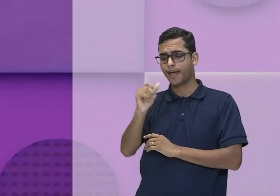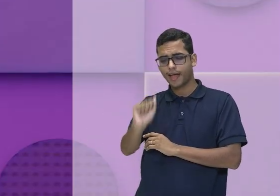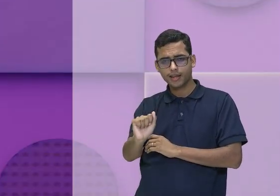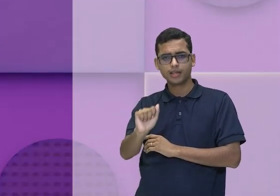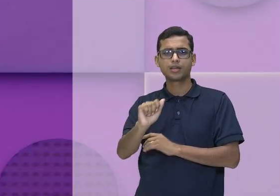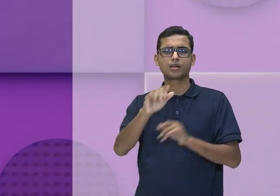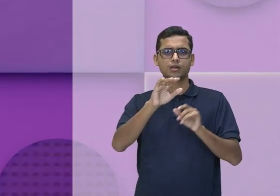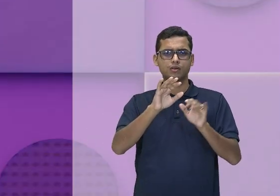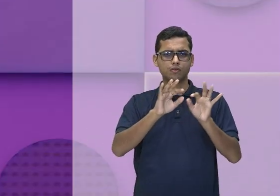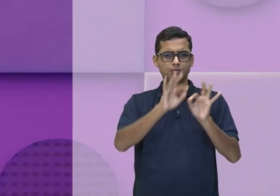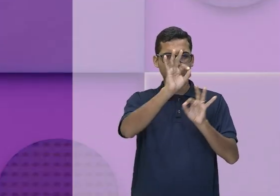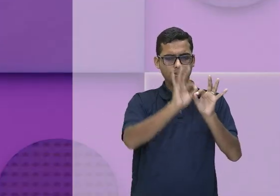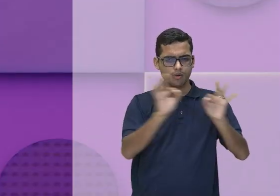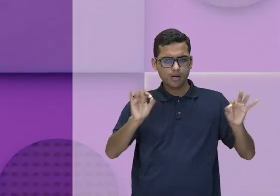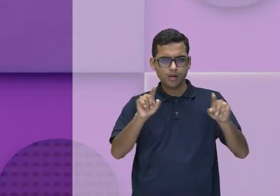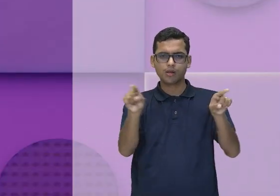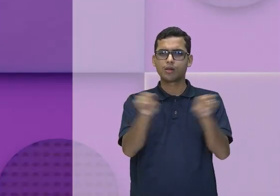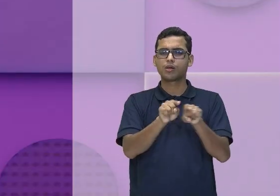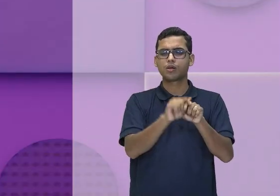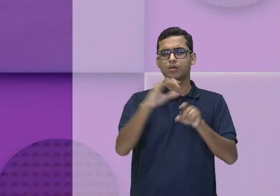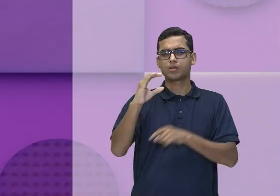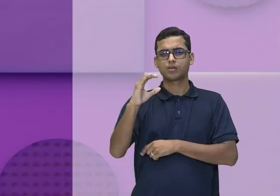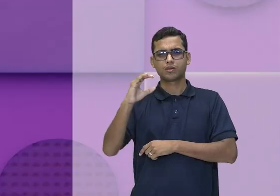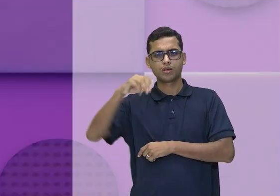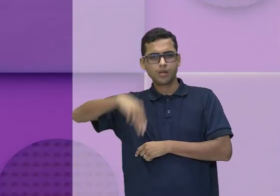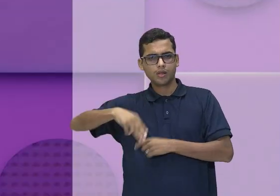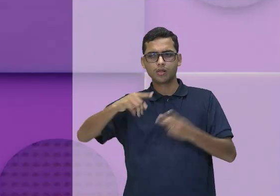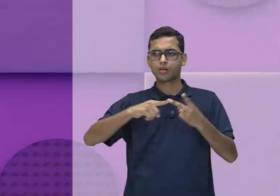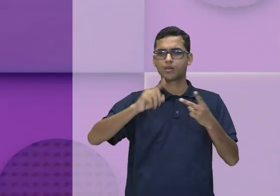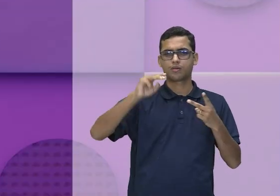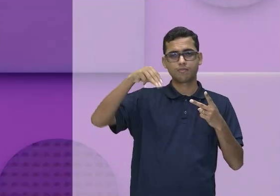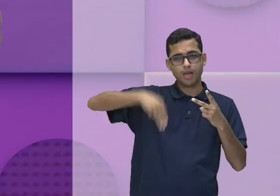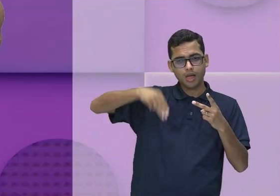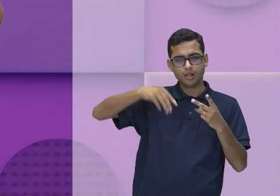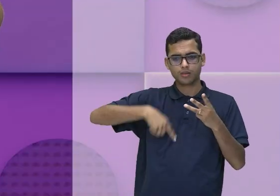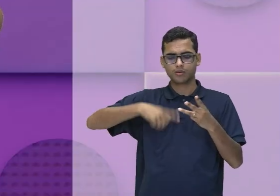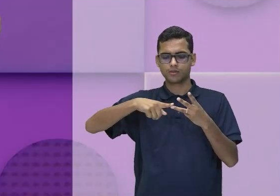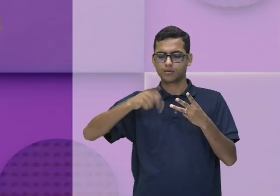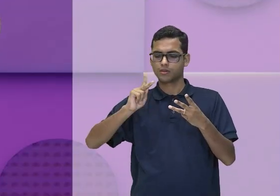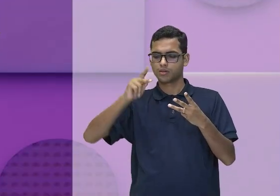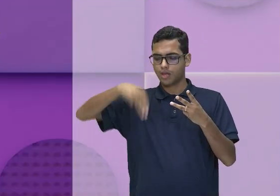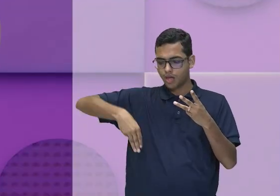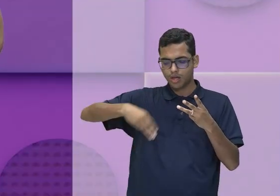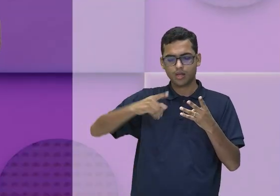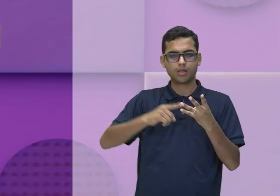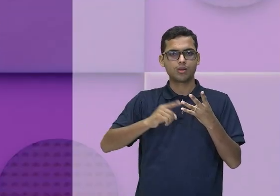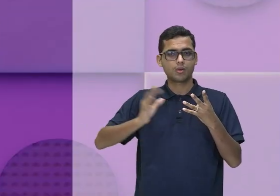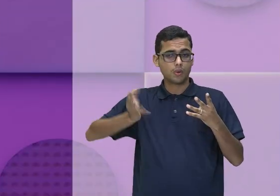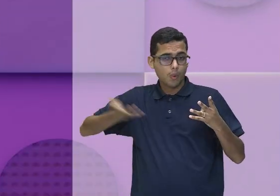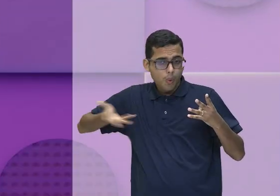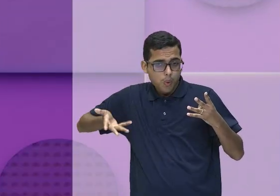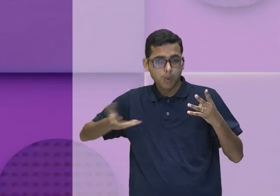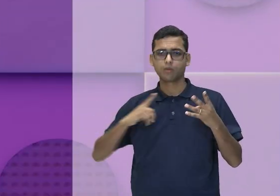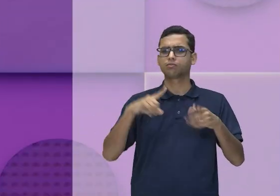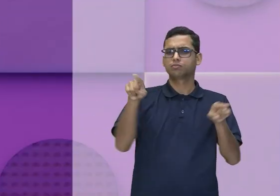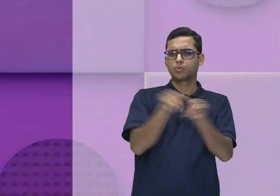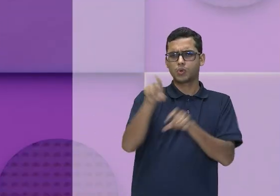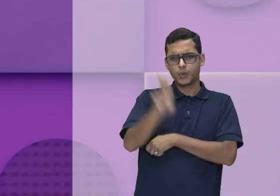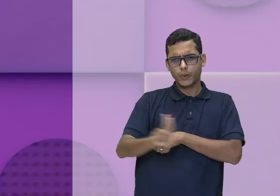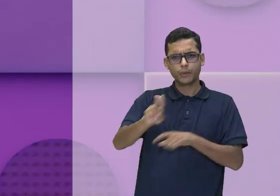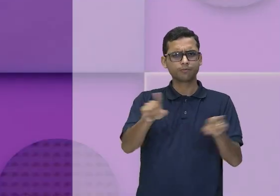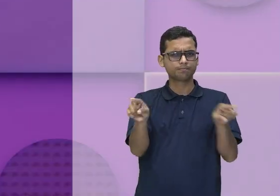comprimento, ali centímetros, metros, quilômetros, usando velocidade também, aquelas